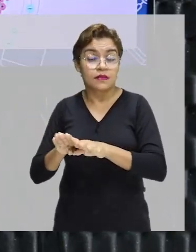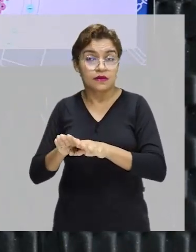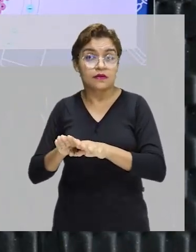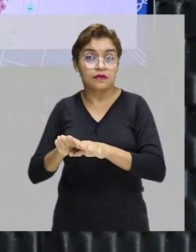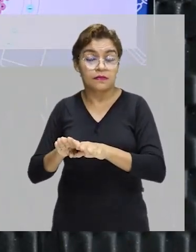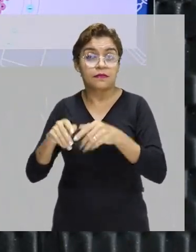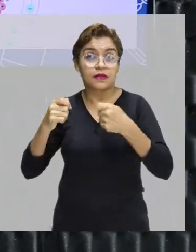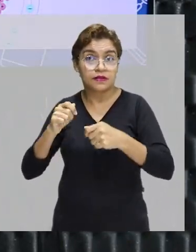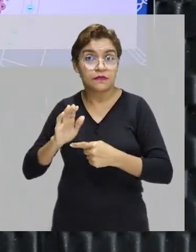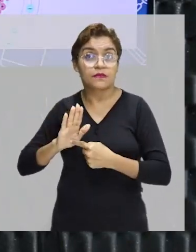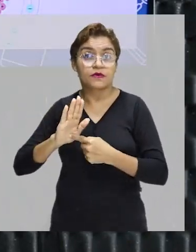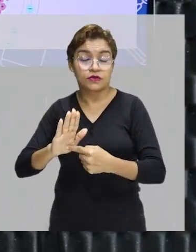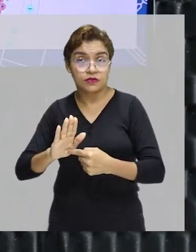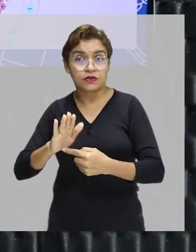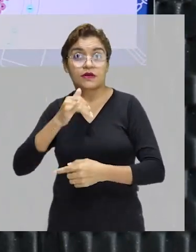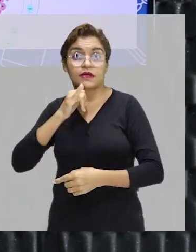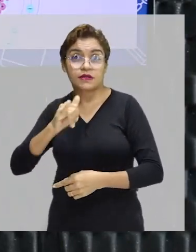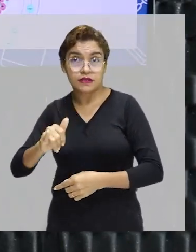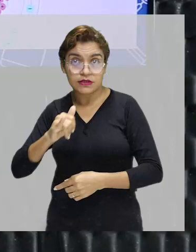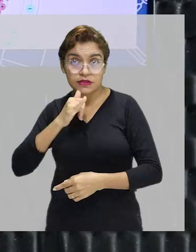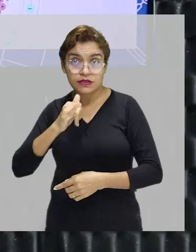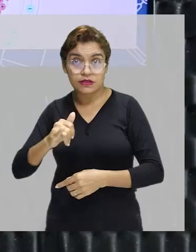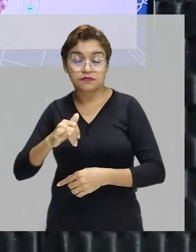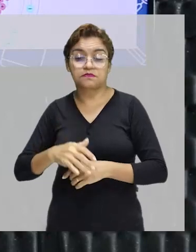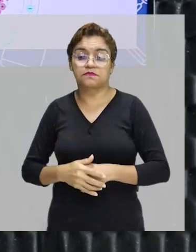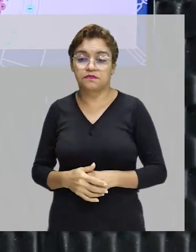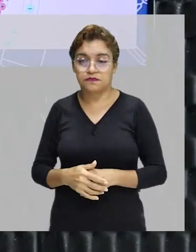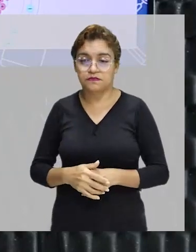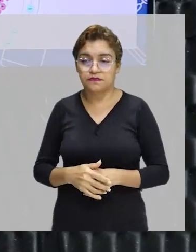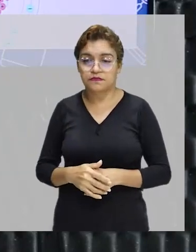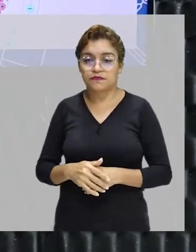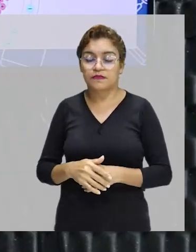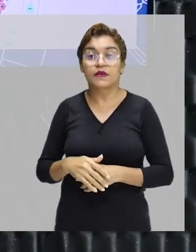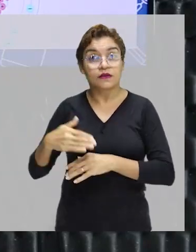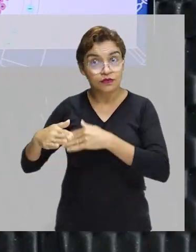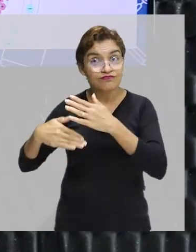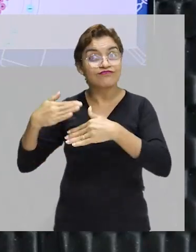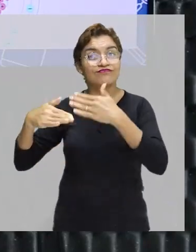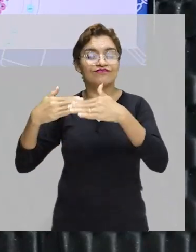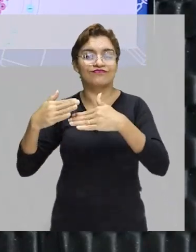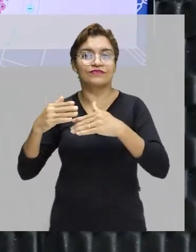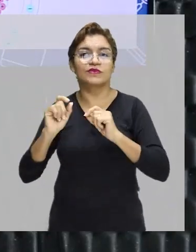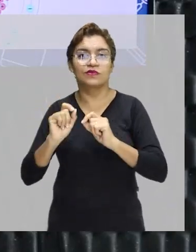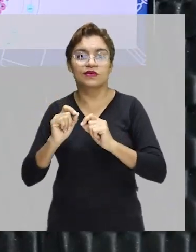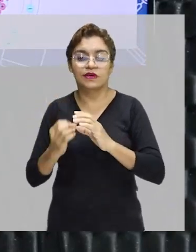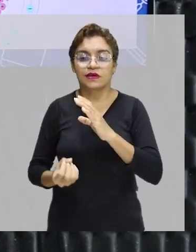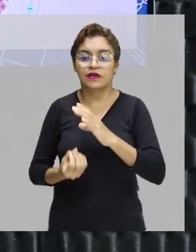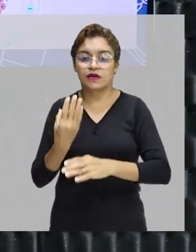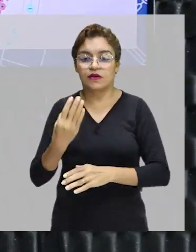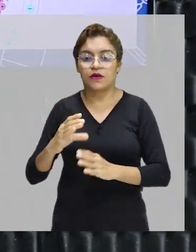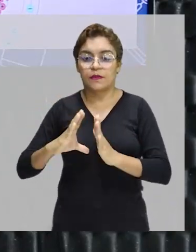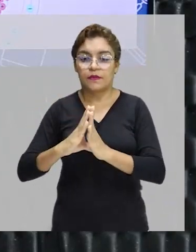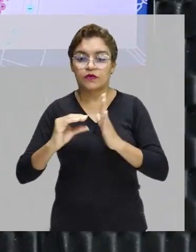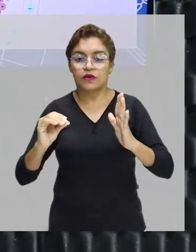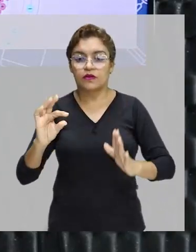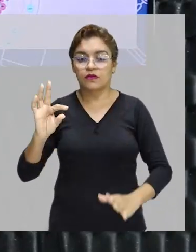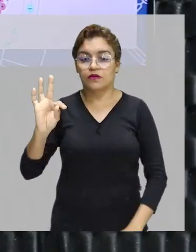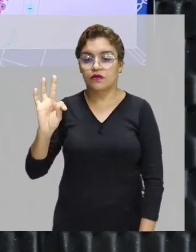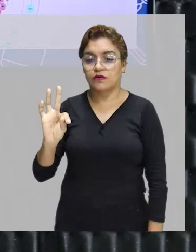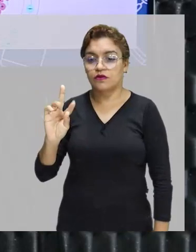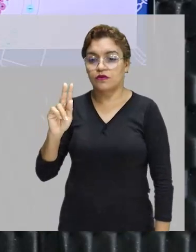um caráter elétrico. Aí nós vamos ter uma evolução, o surgimento do modelo de